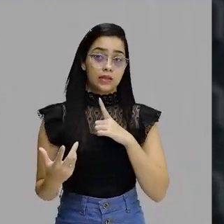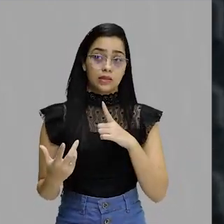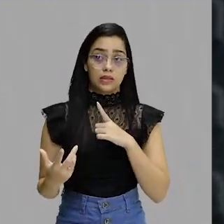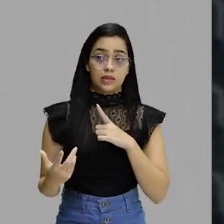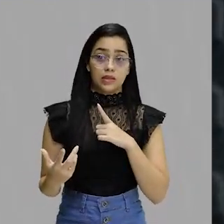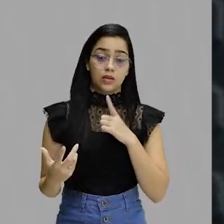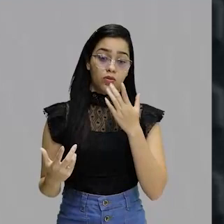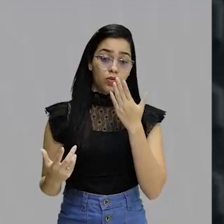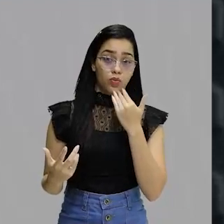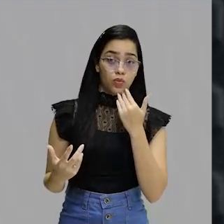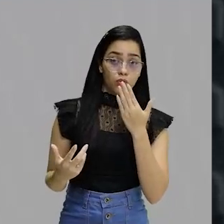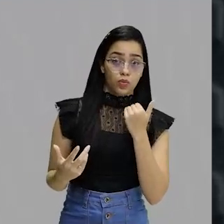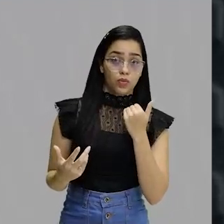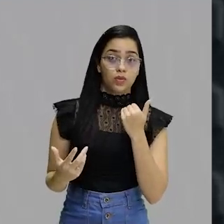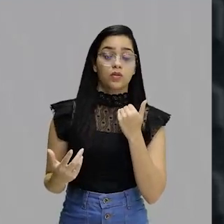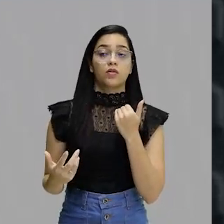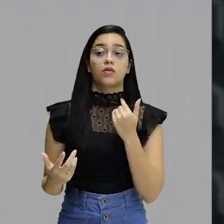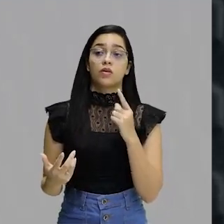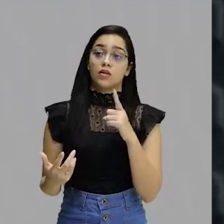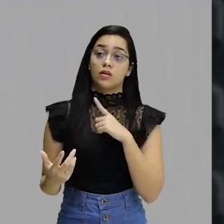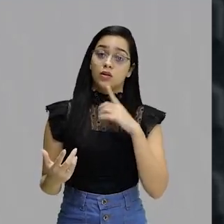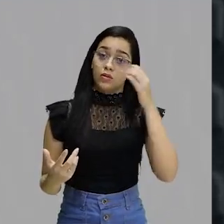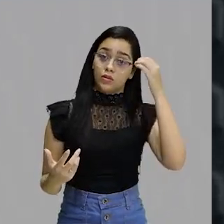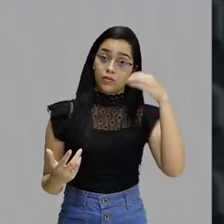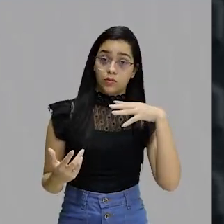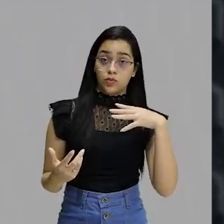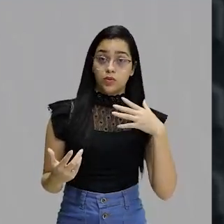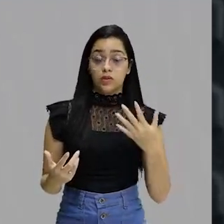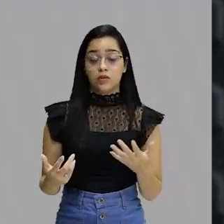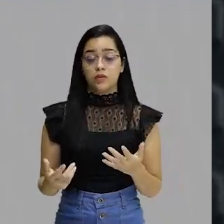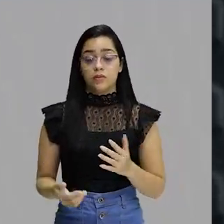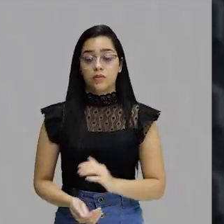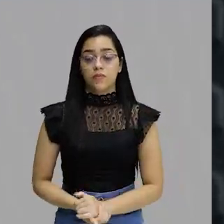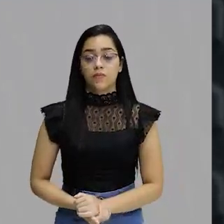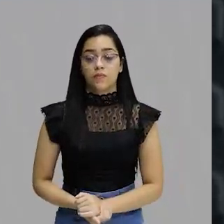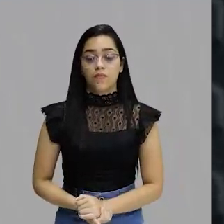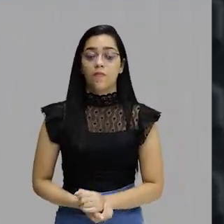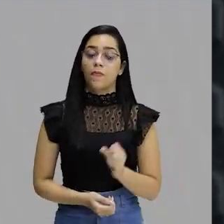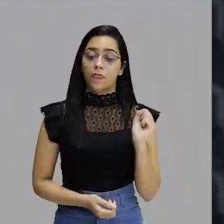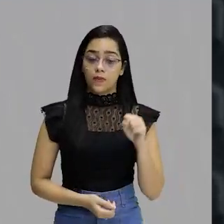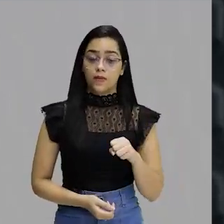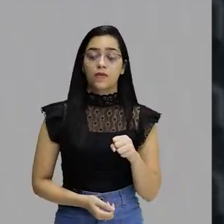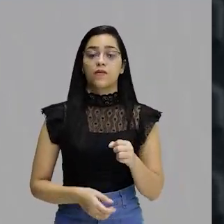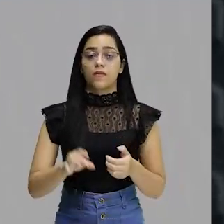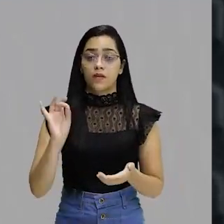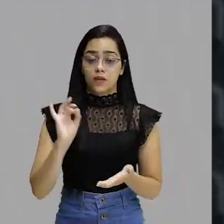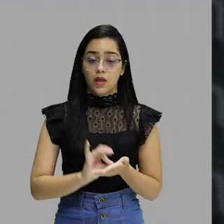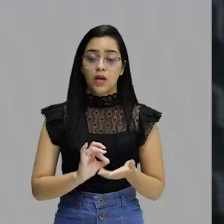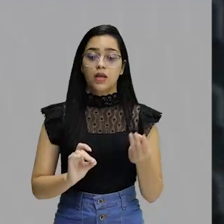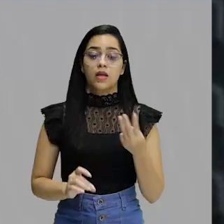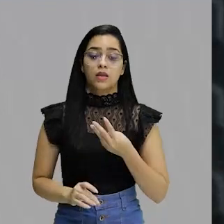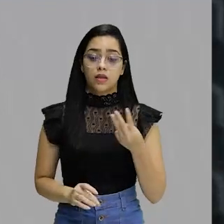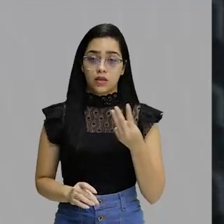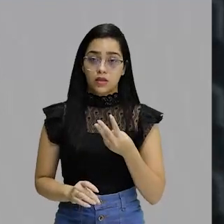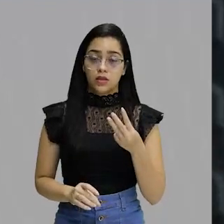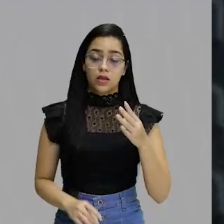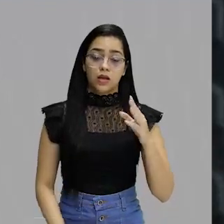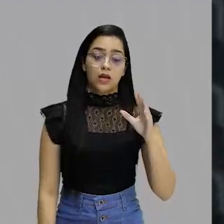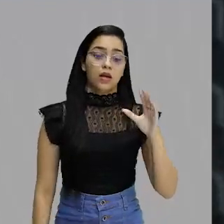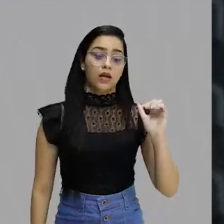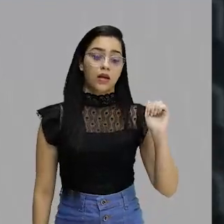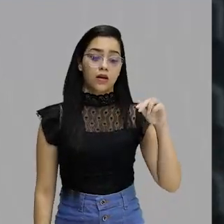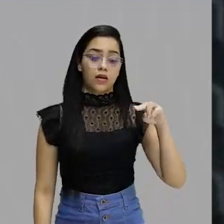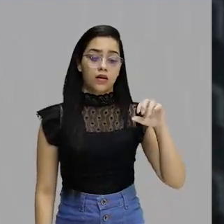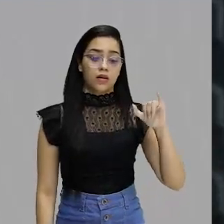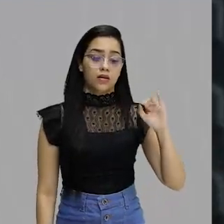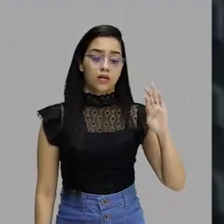sendo comido, ele está tendo prejuízo, logicamente, né? Então, realmente, aqui, a terceira afirmativa é canibalismo.